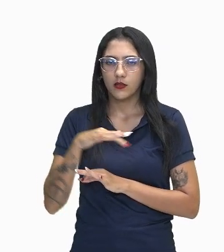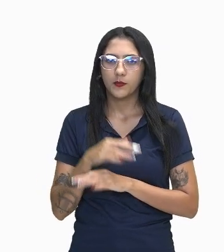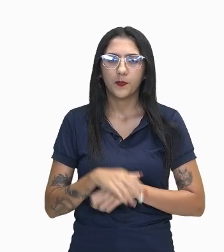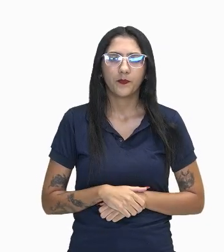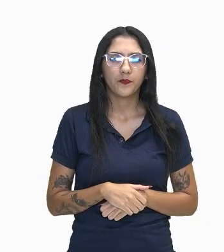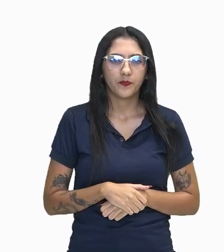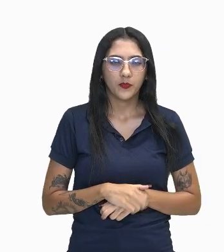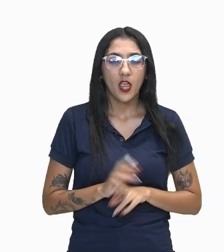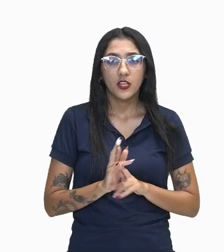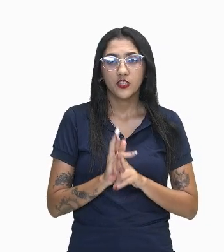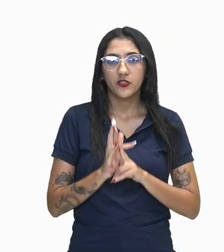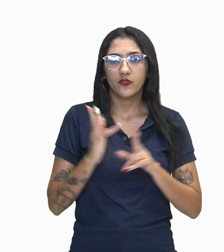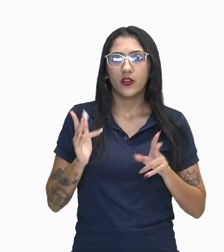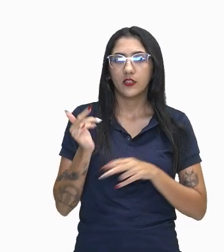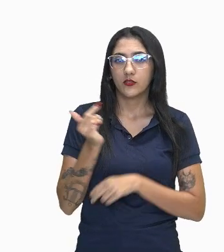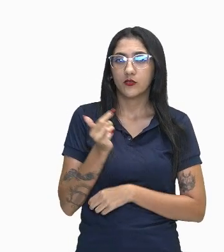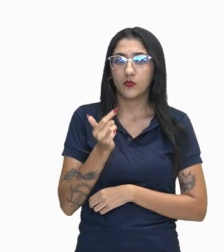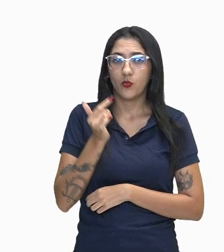de produção